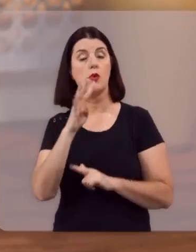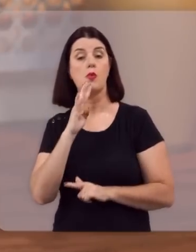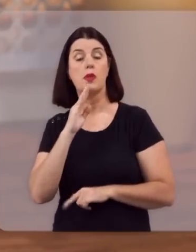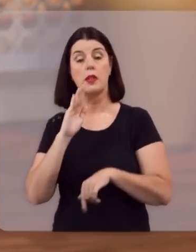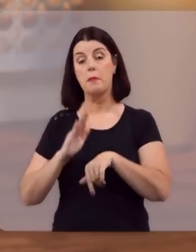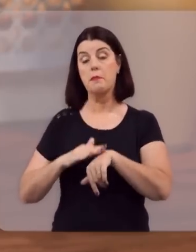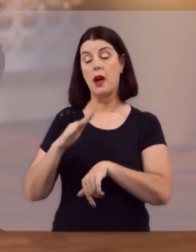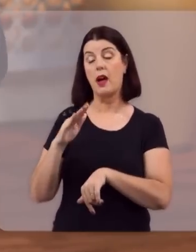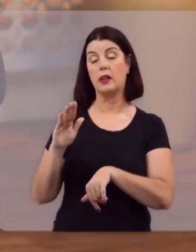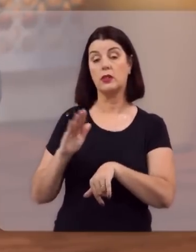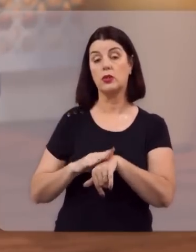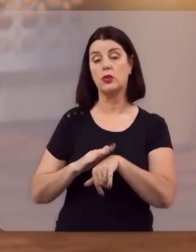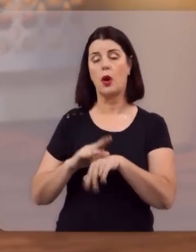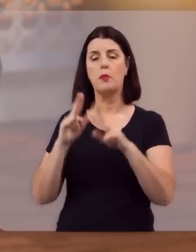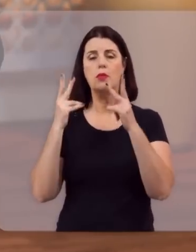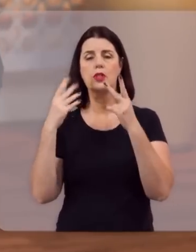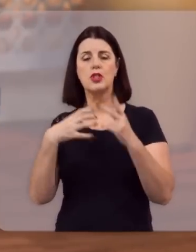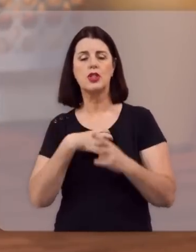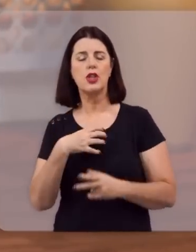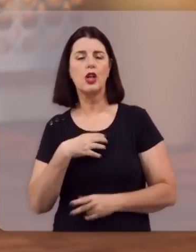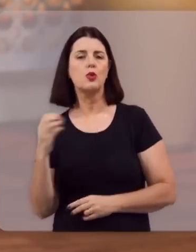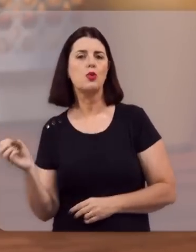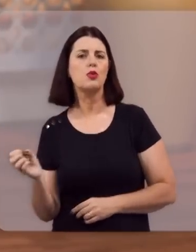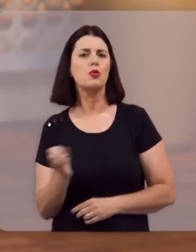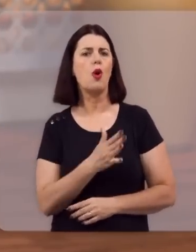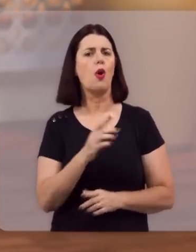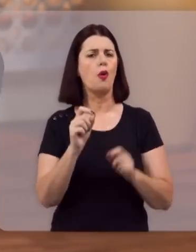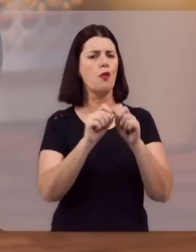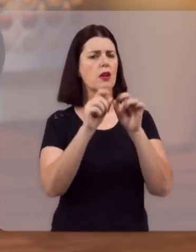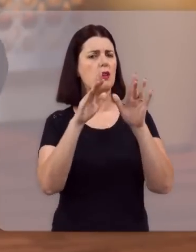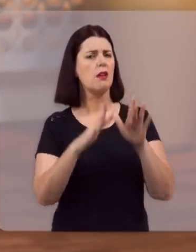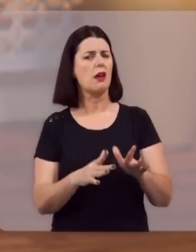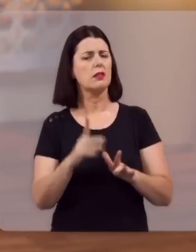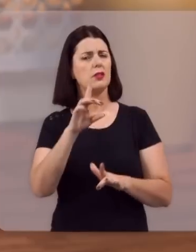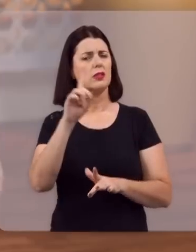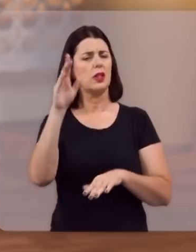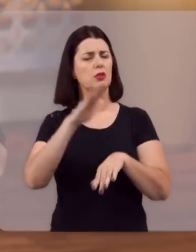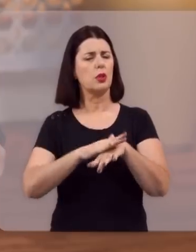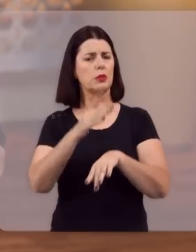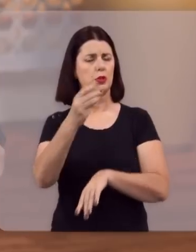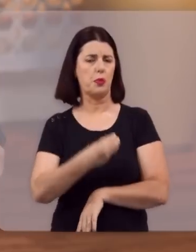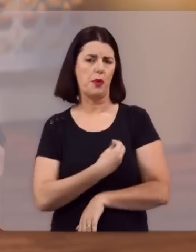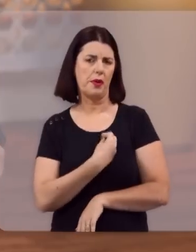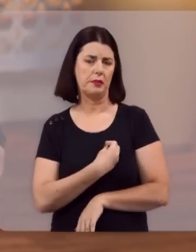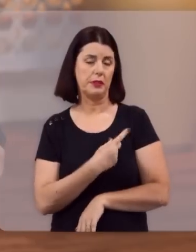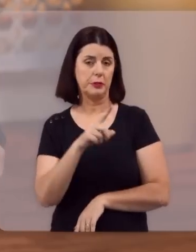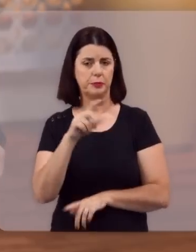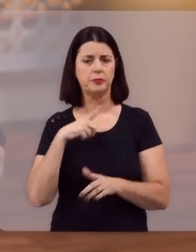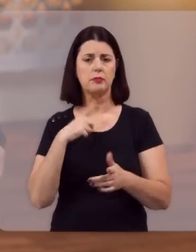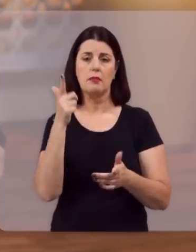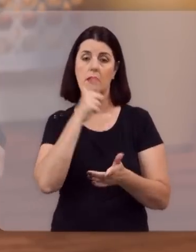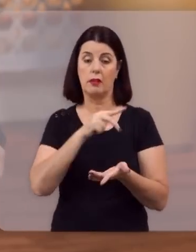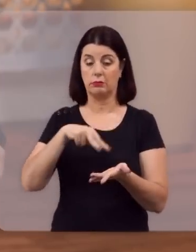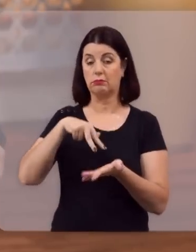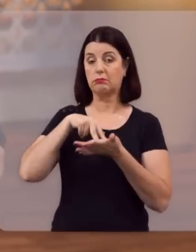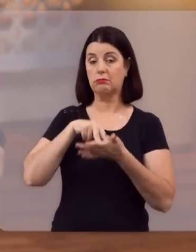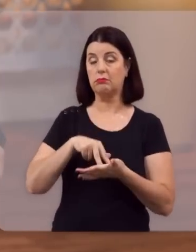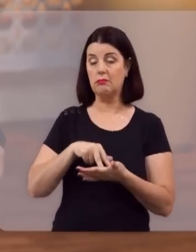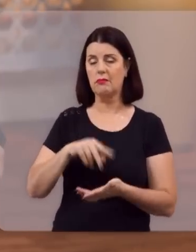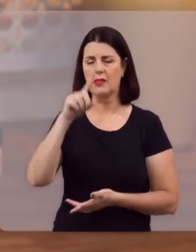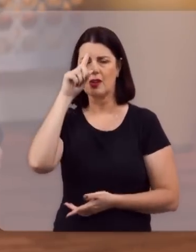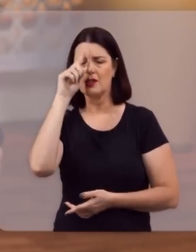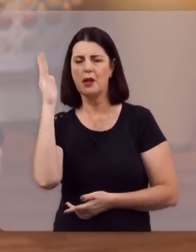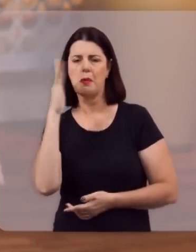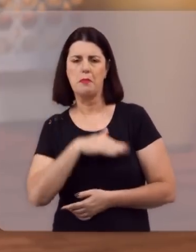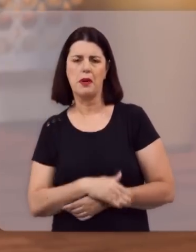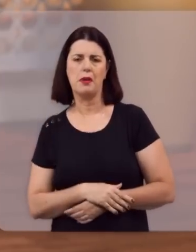mais acerca dessa nova natureza, essa nova criação de Deus em você. E assim você esteja firme nos